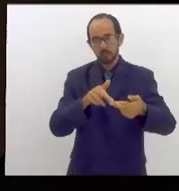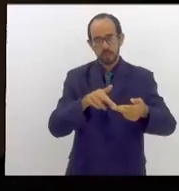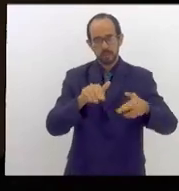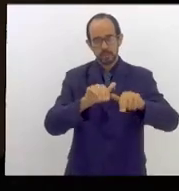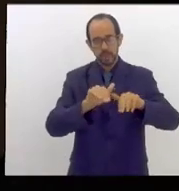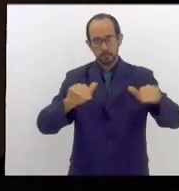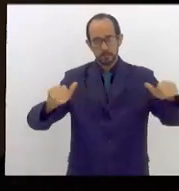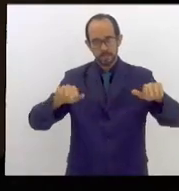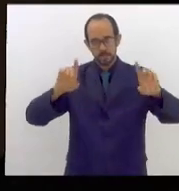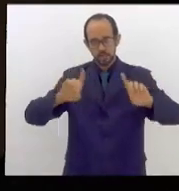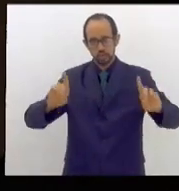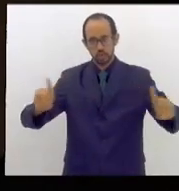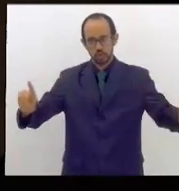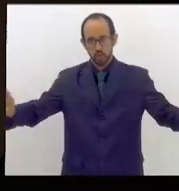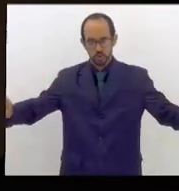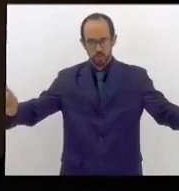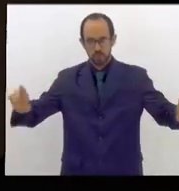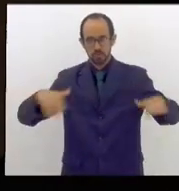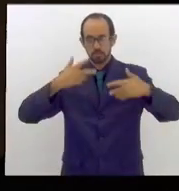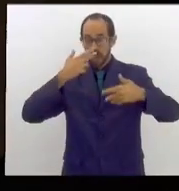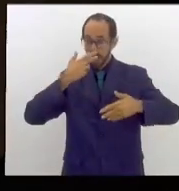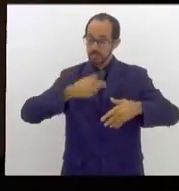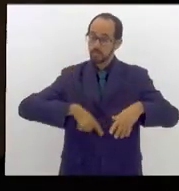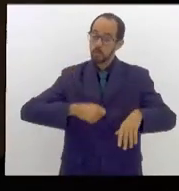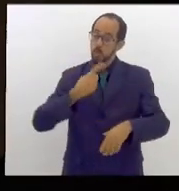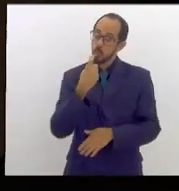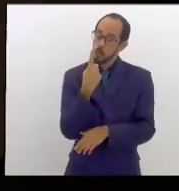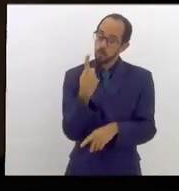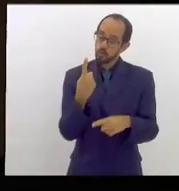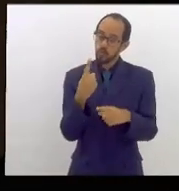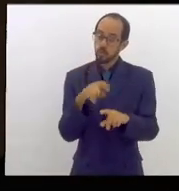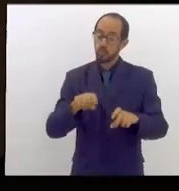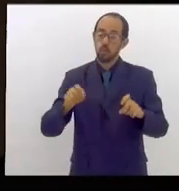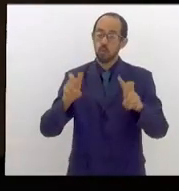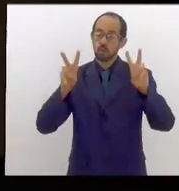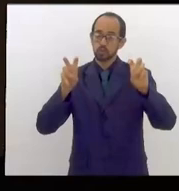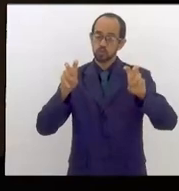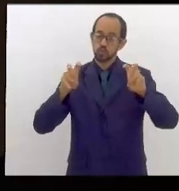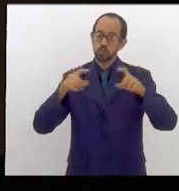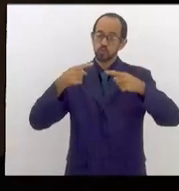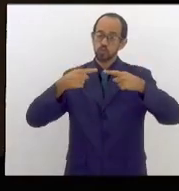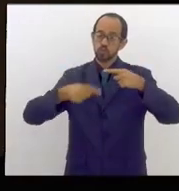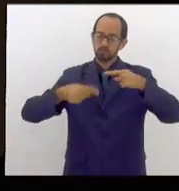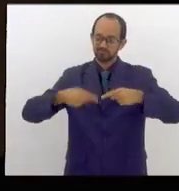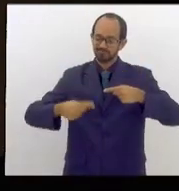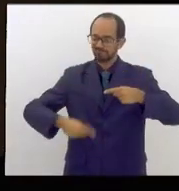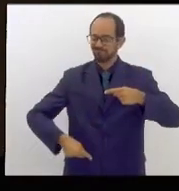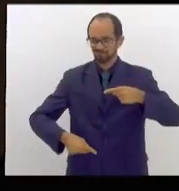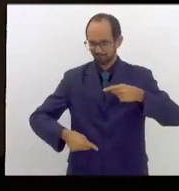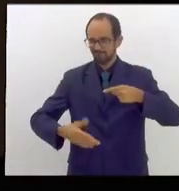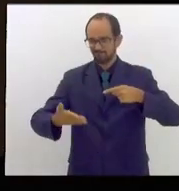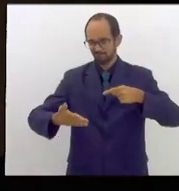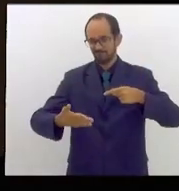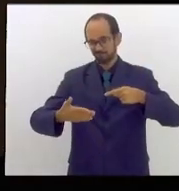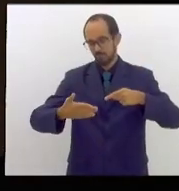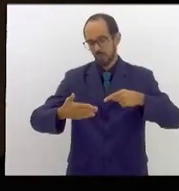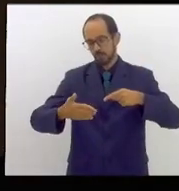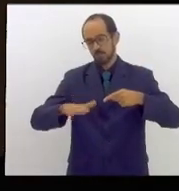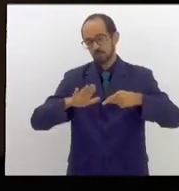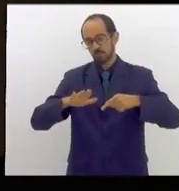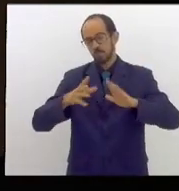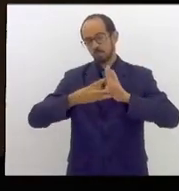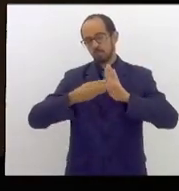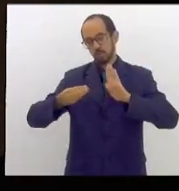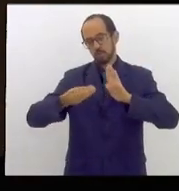diretora e parece que esse ponto foi o único ponto de divergência das dúvidas que foram colocadas e da modelagem a ser assumida